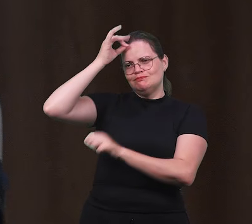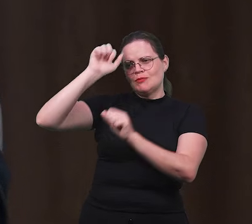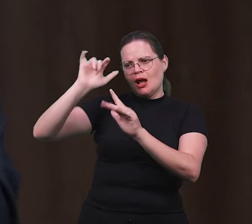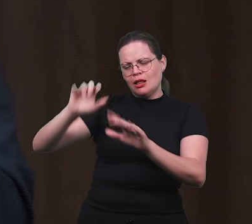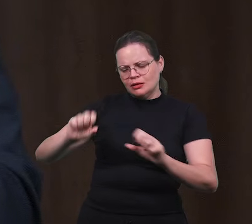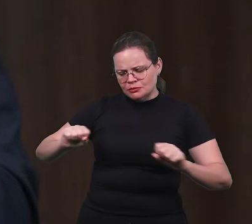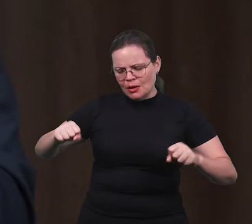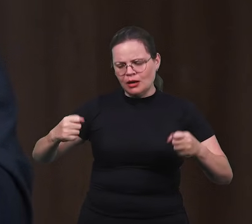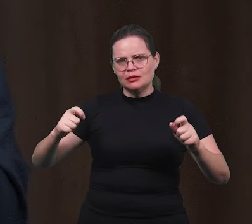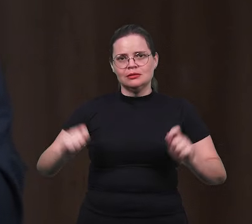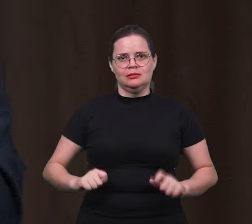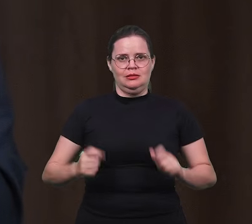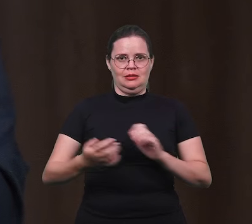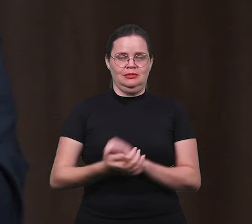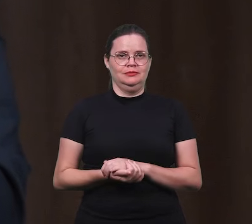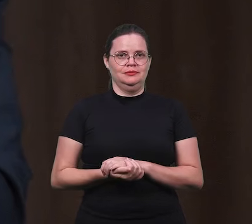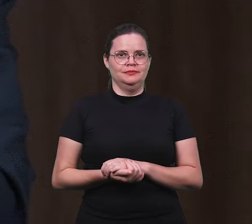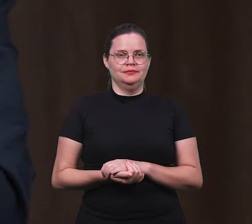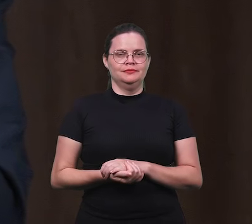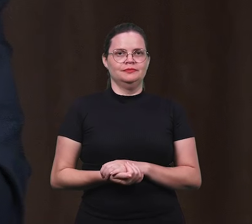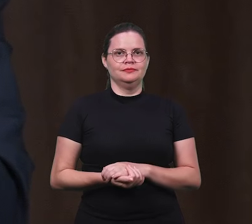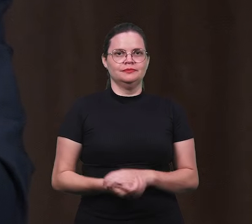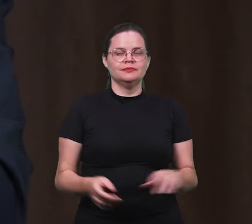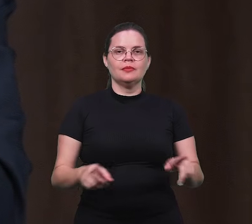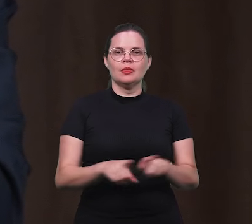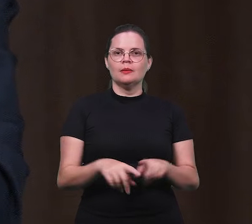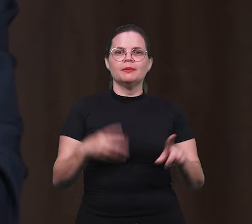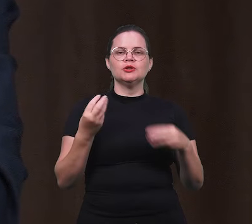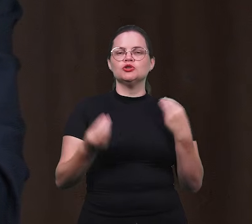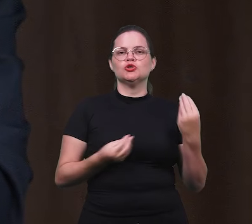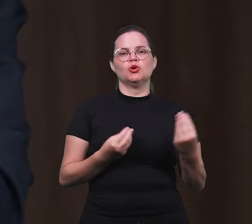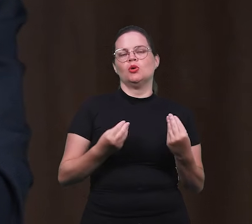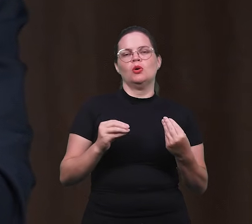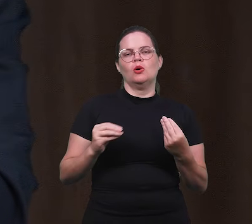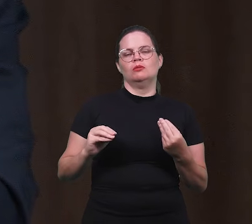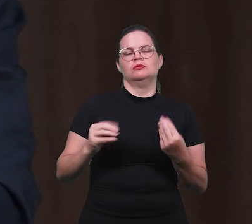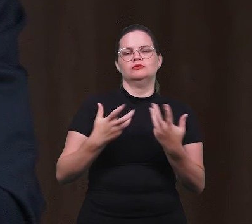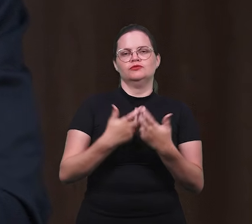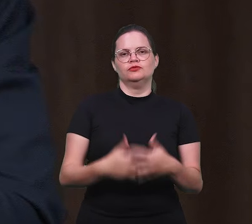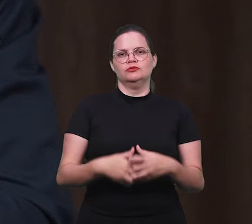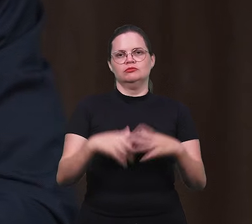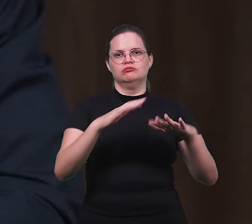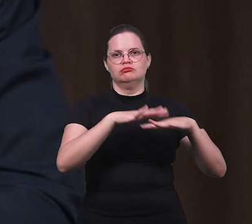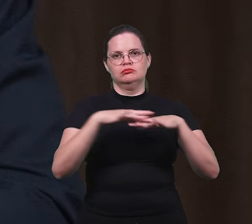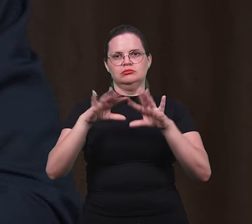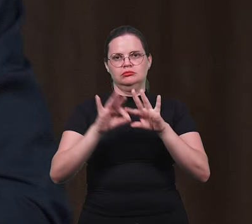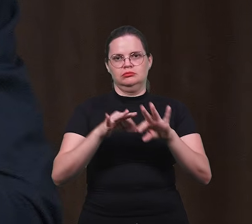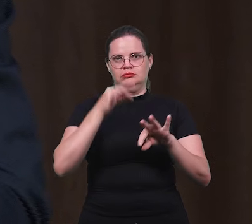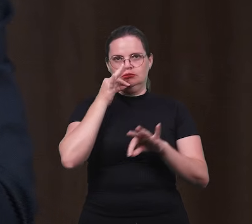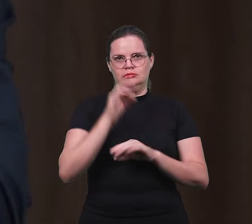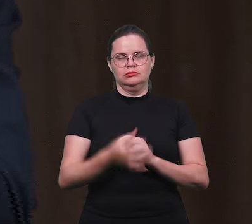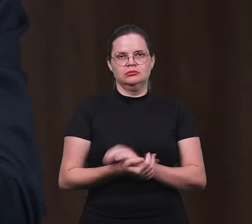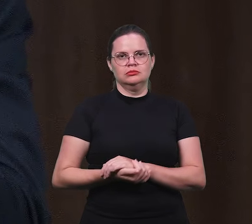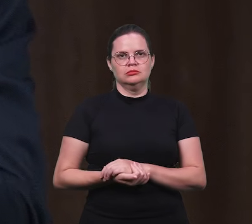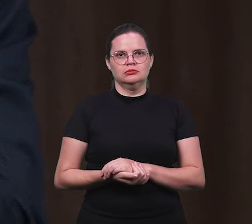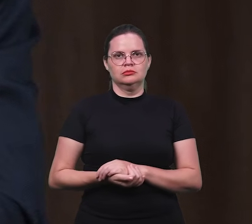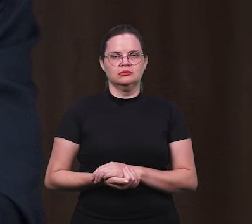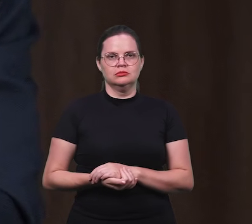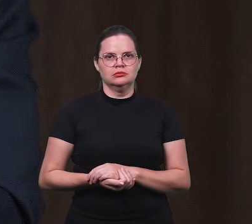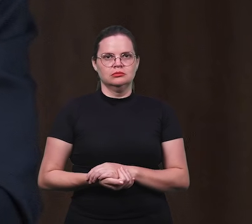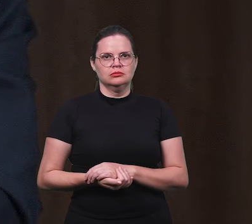daquilo que é a natureza da videira, para poder ficar bem claro, isso que nós até falamos anteriormente aqui agora, mas para não ficar